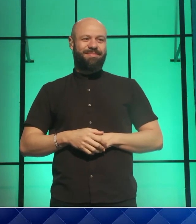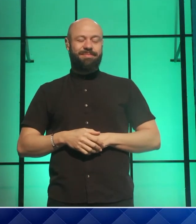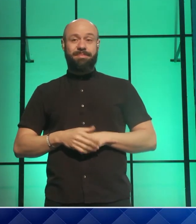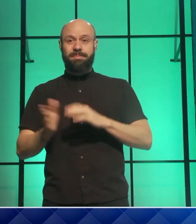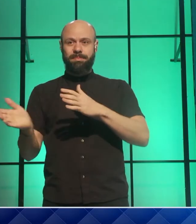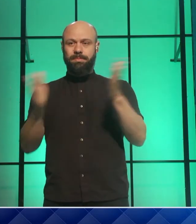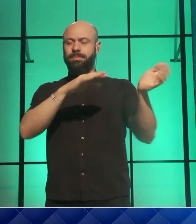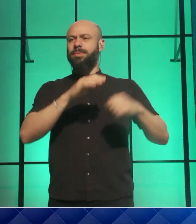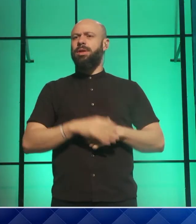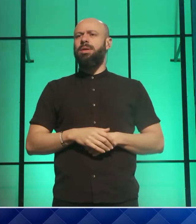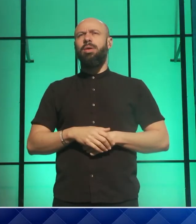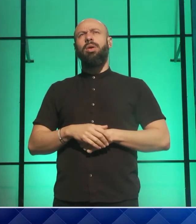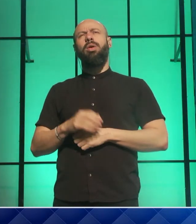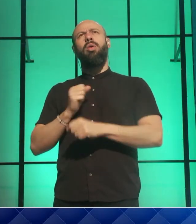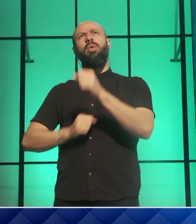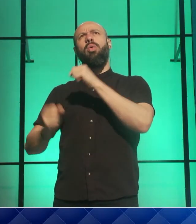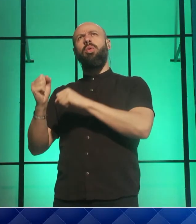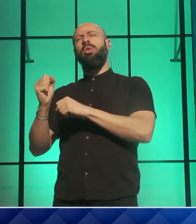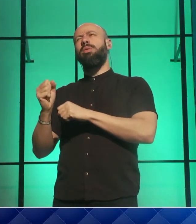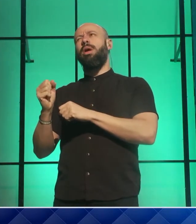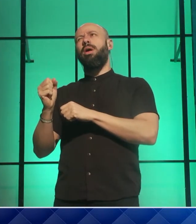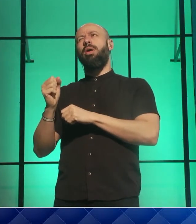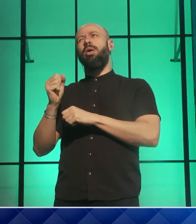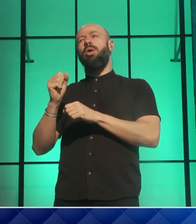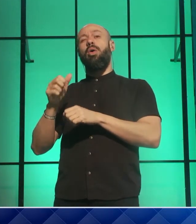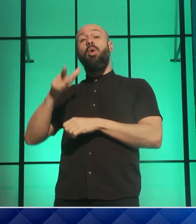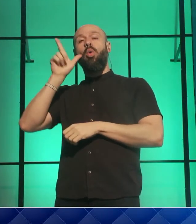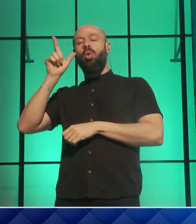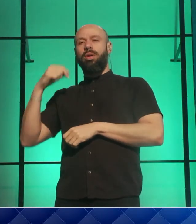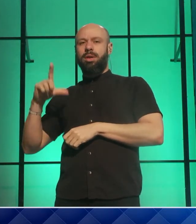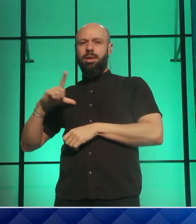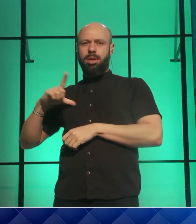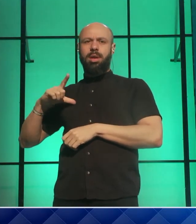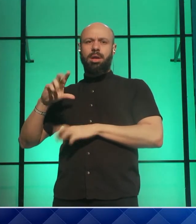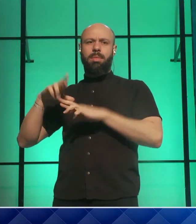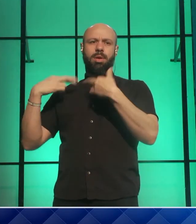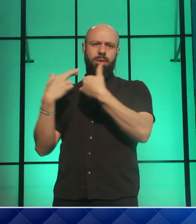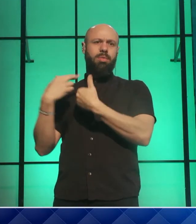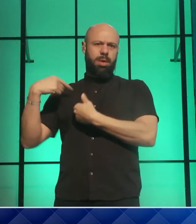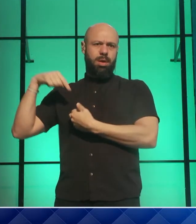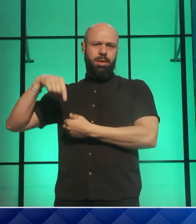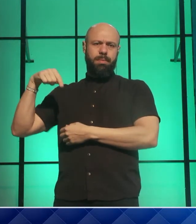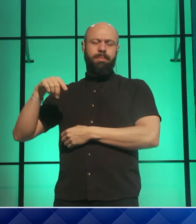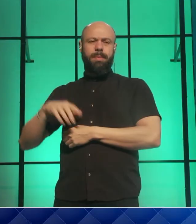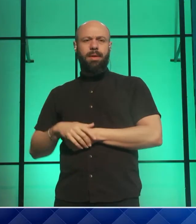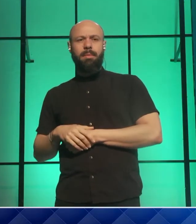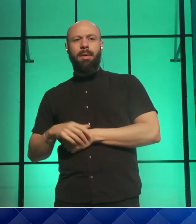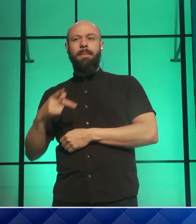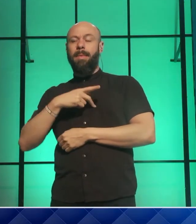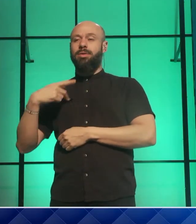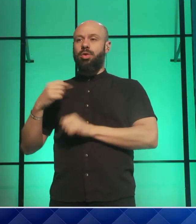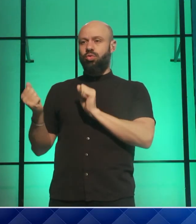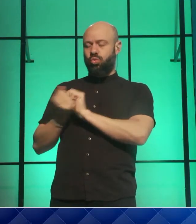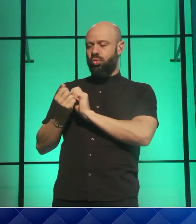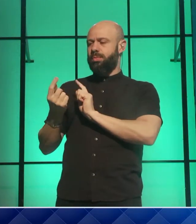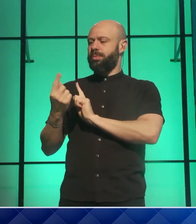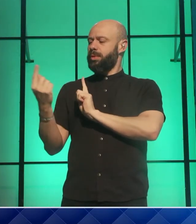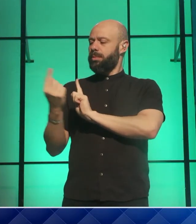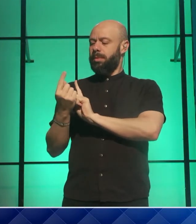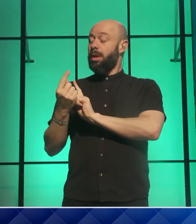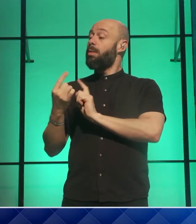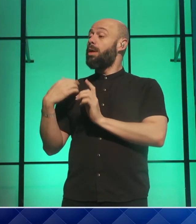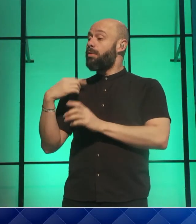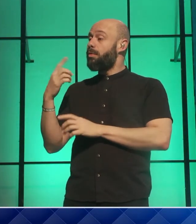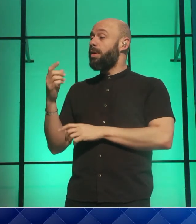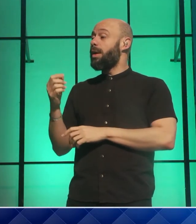que sediamos uma plenária da convenção na sexta e no sábado, e ele conversando comigo, e eu disse para ele assim: envelhecer é